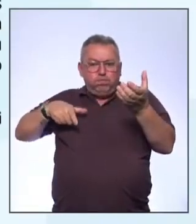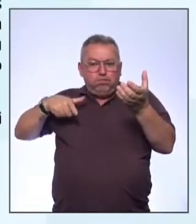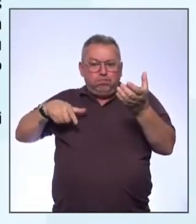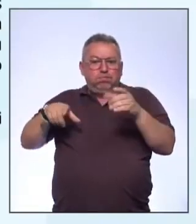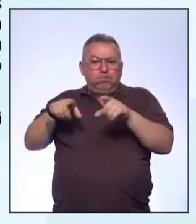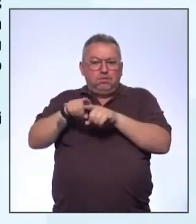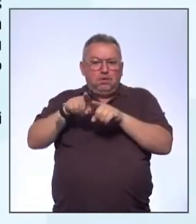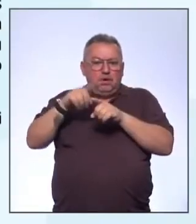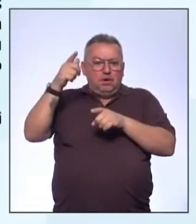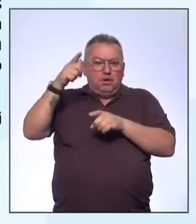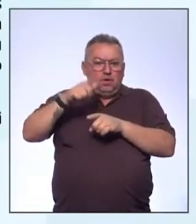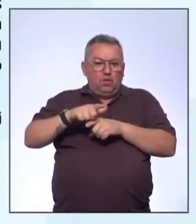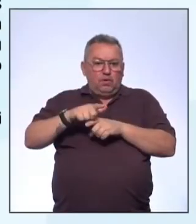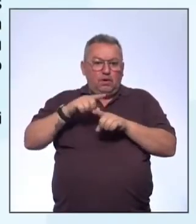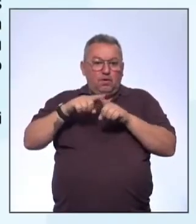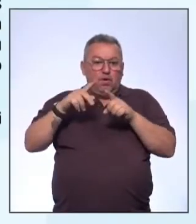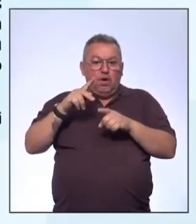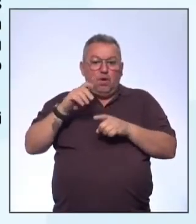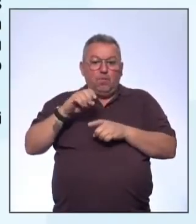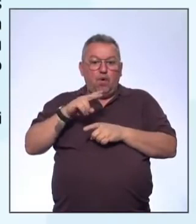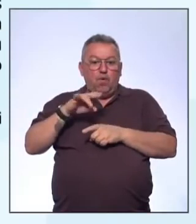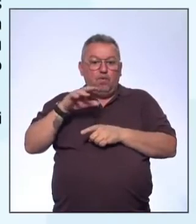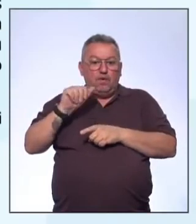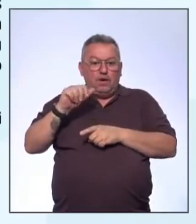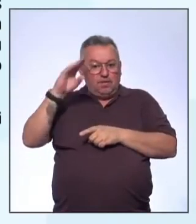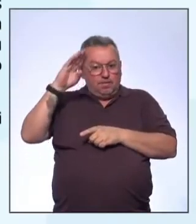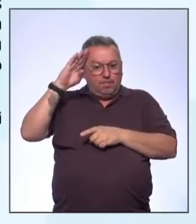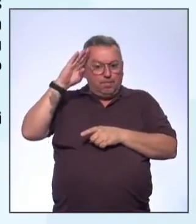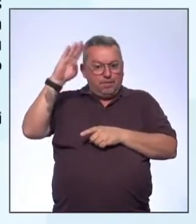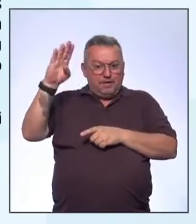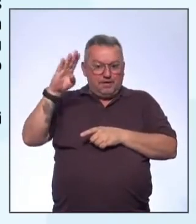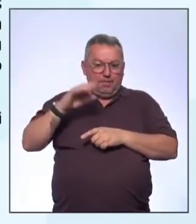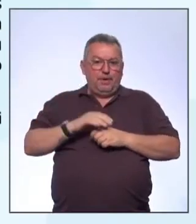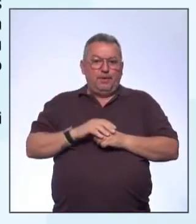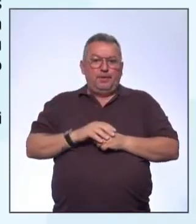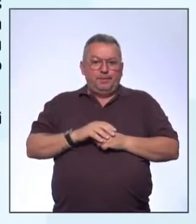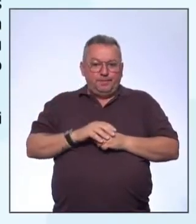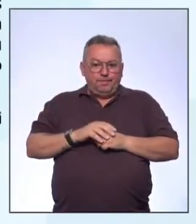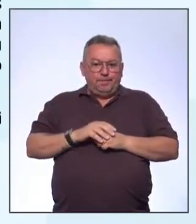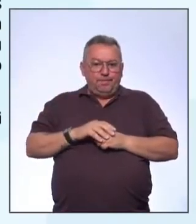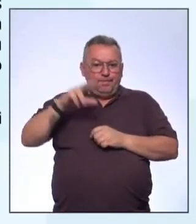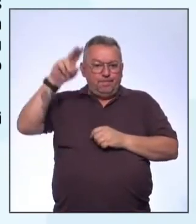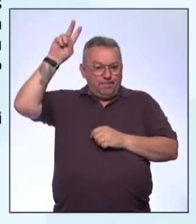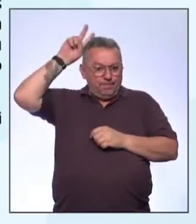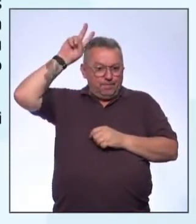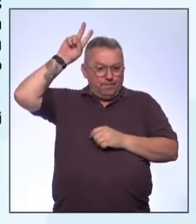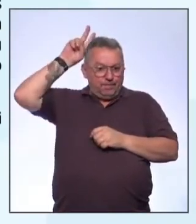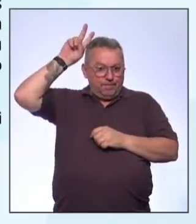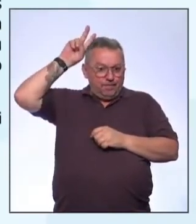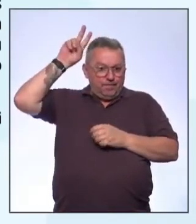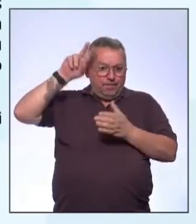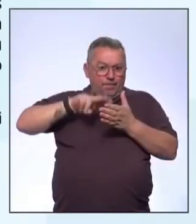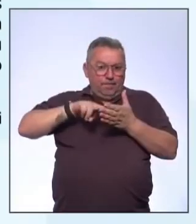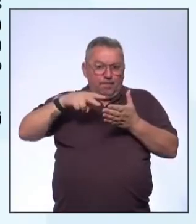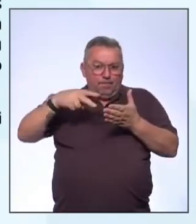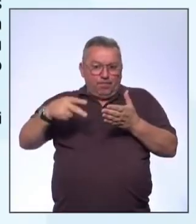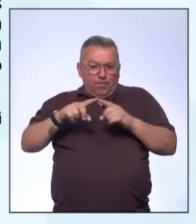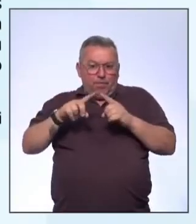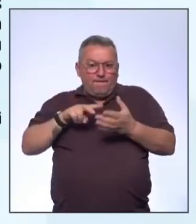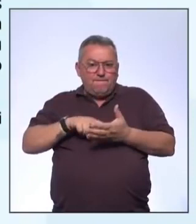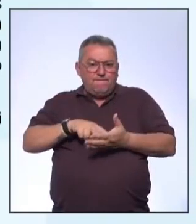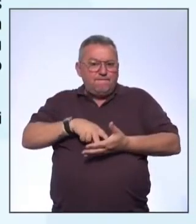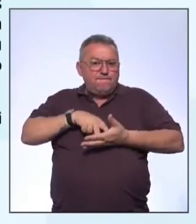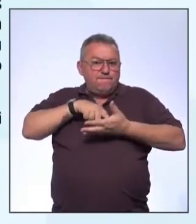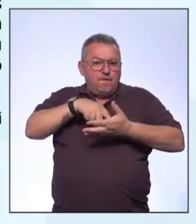e outras, cuja pólvora era seu principal elemento. Os indígenas tombavam, mas se mantinham